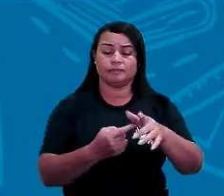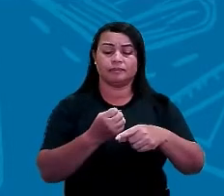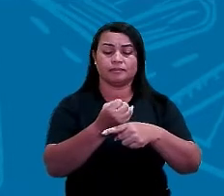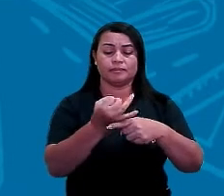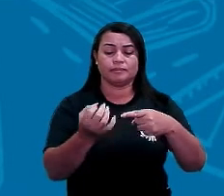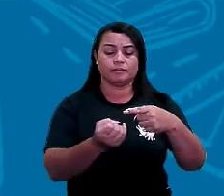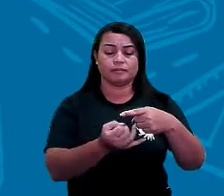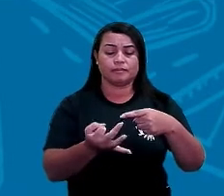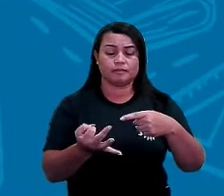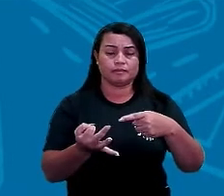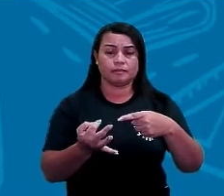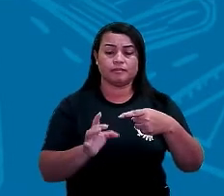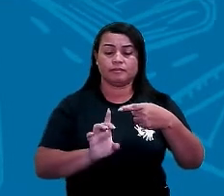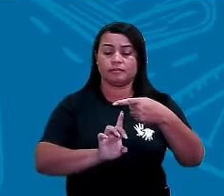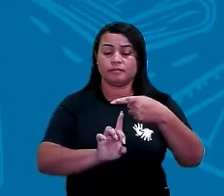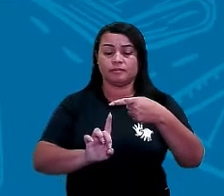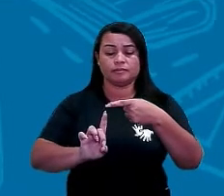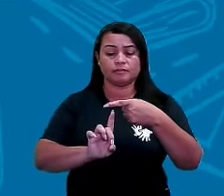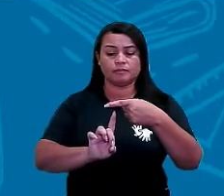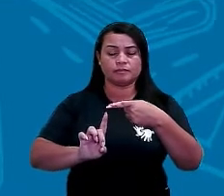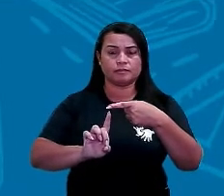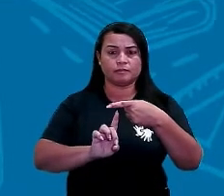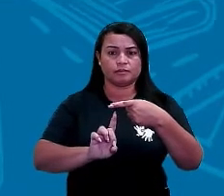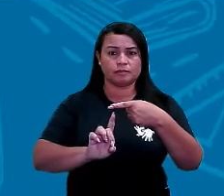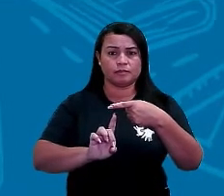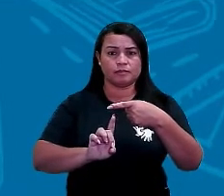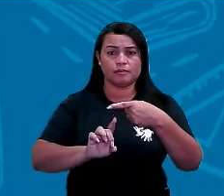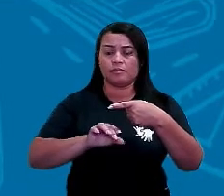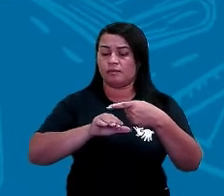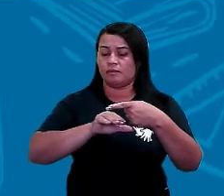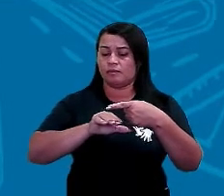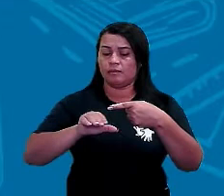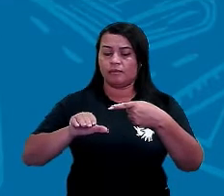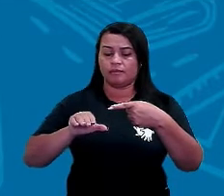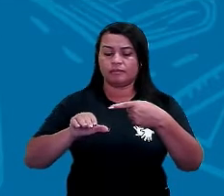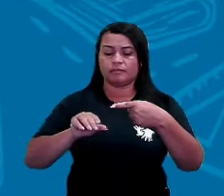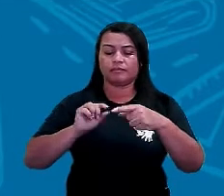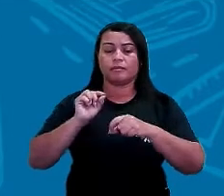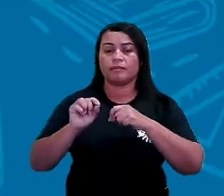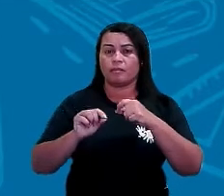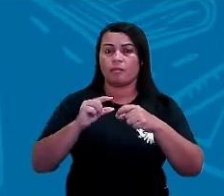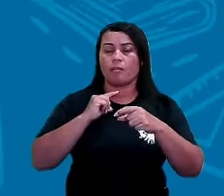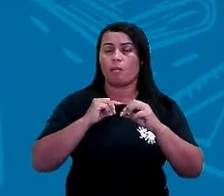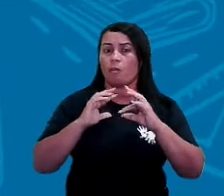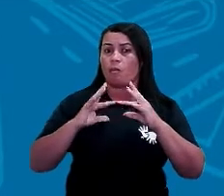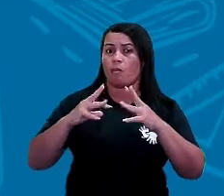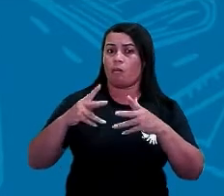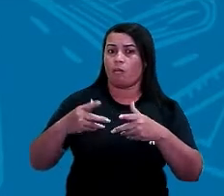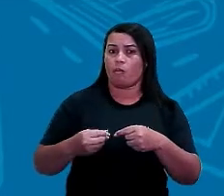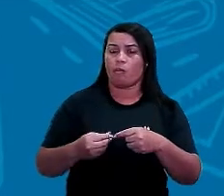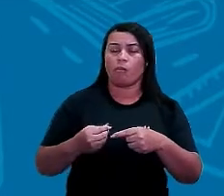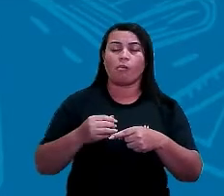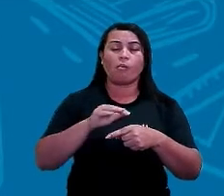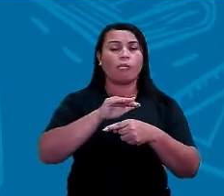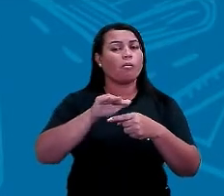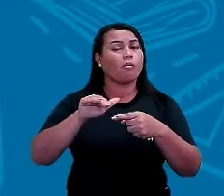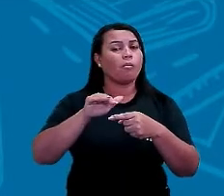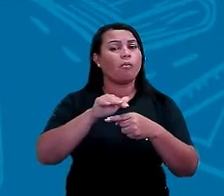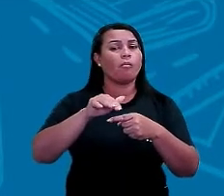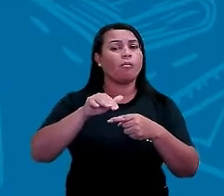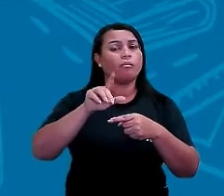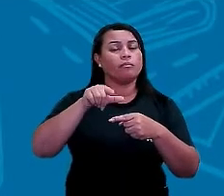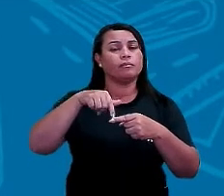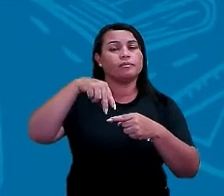fração, no denominador, que é a partezinha de baixo, vai ficar a quantidade do todo. E na partezinha de